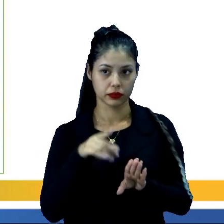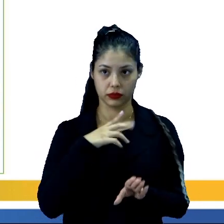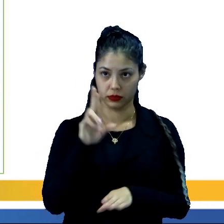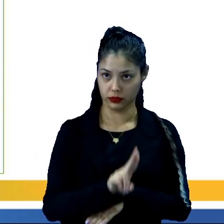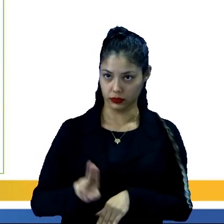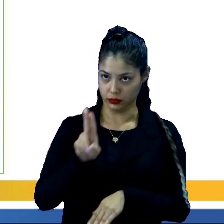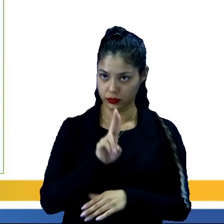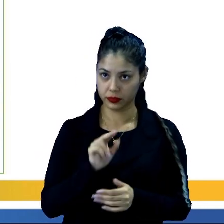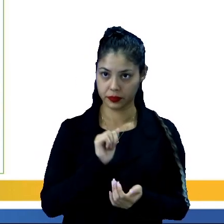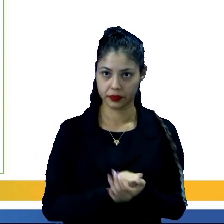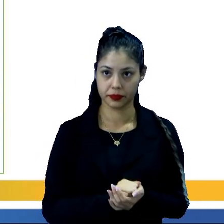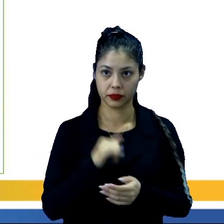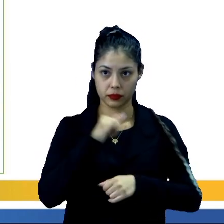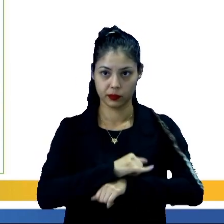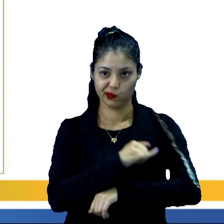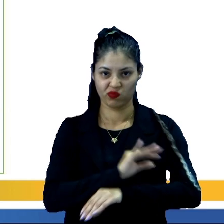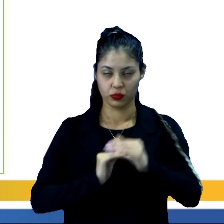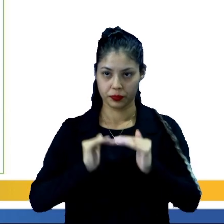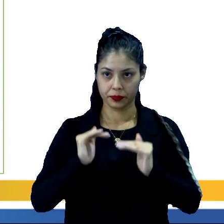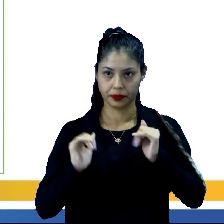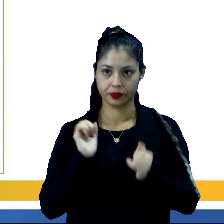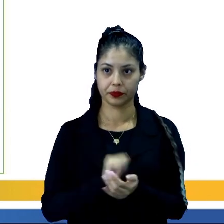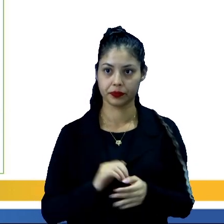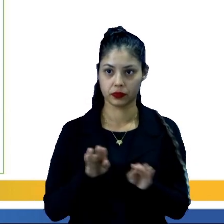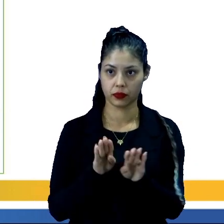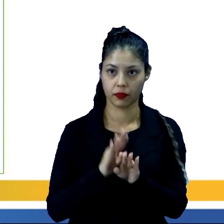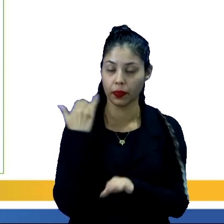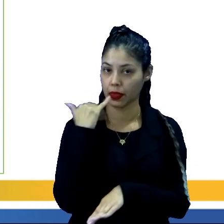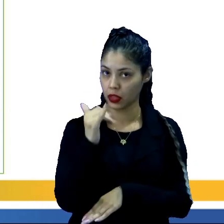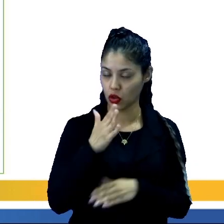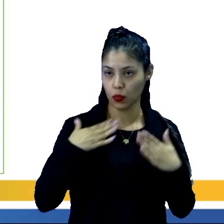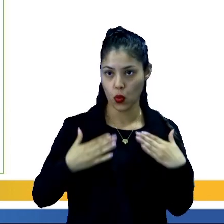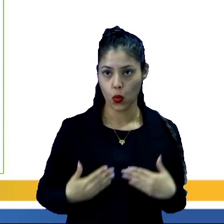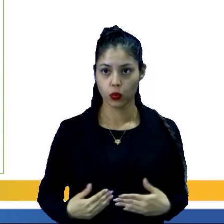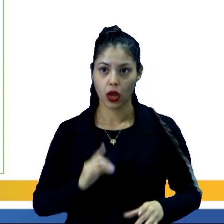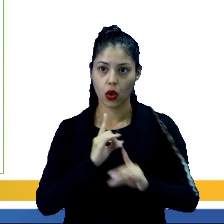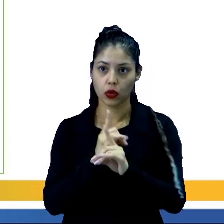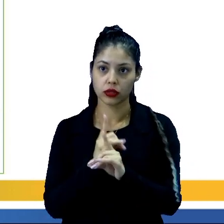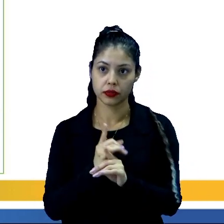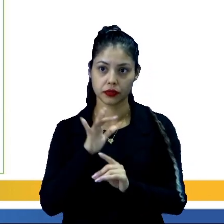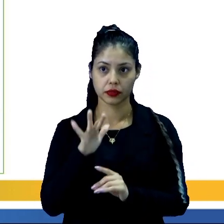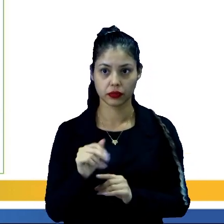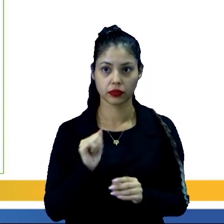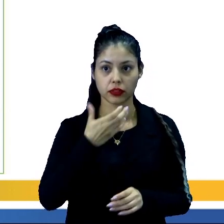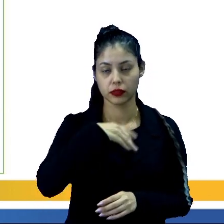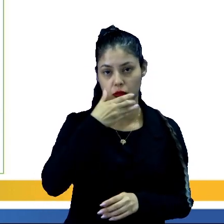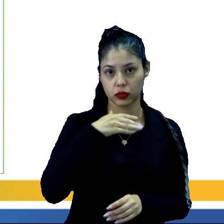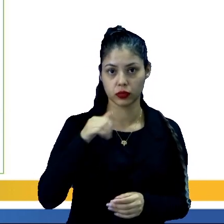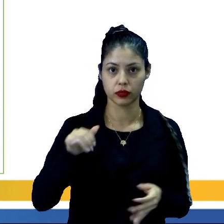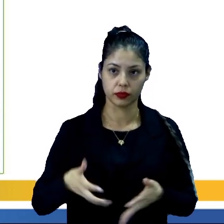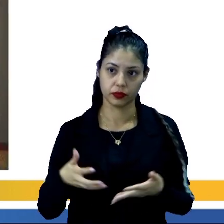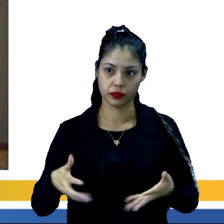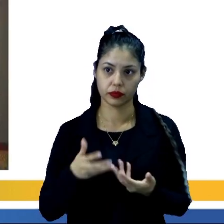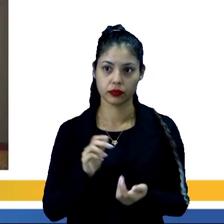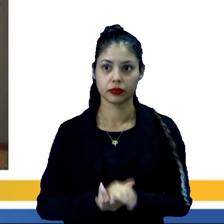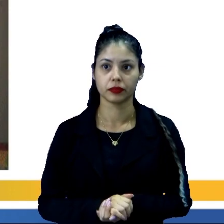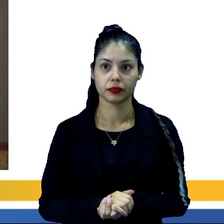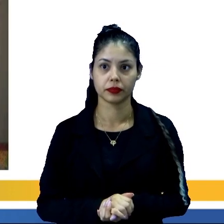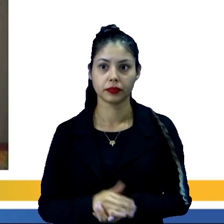na utilização da glicose, né, e o fornecimento de energia e é encontrado nos cereais, frutas e